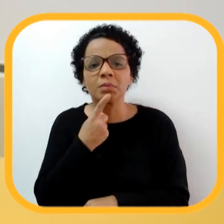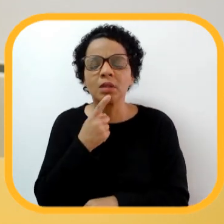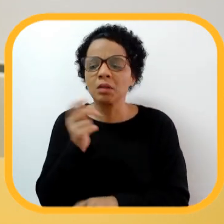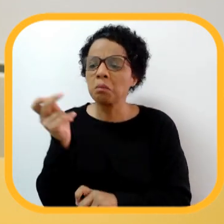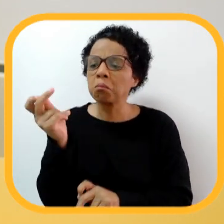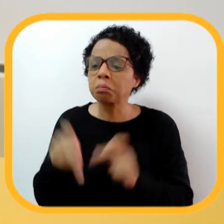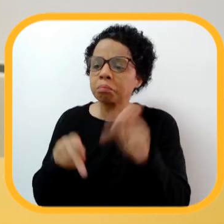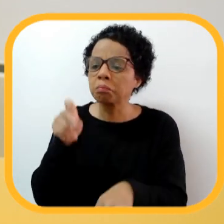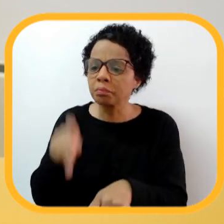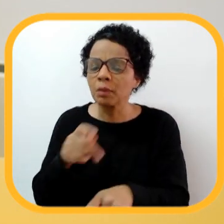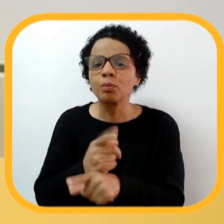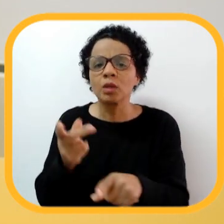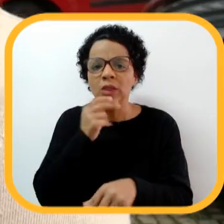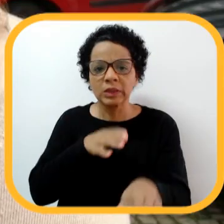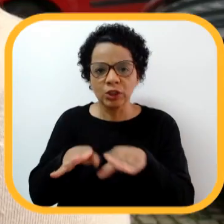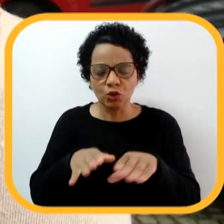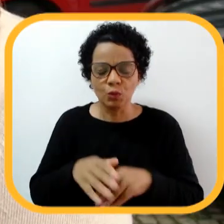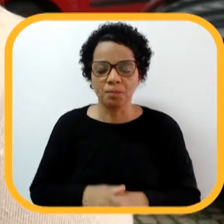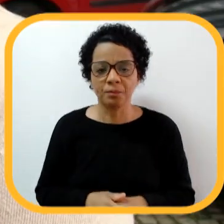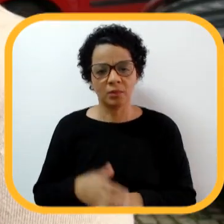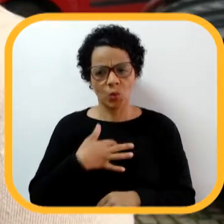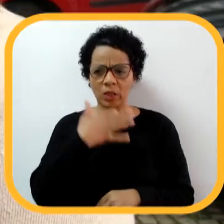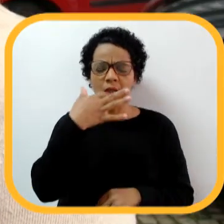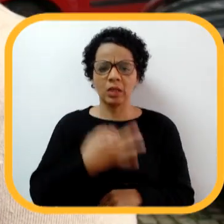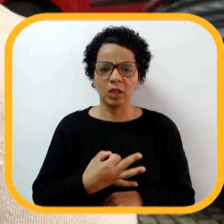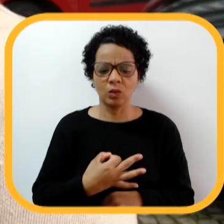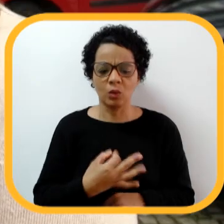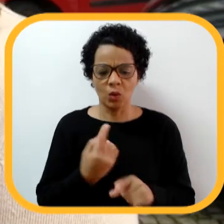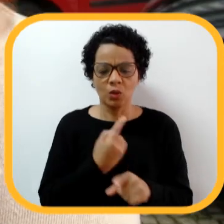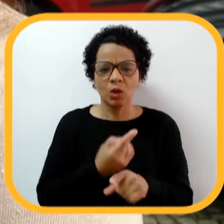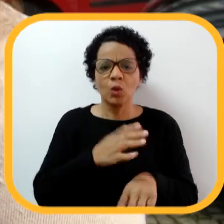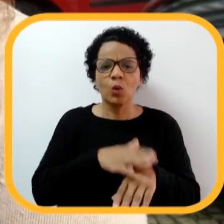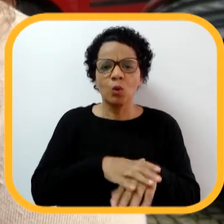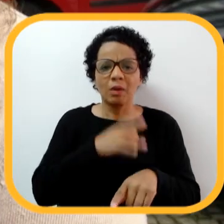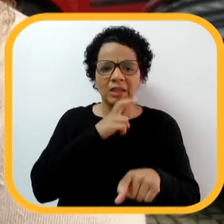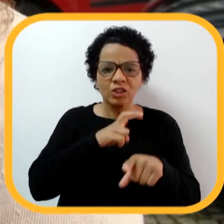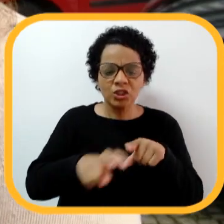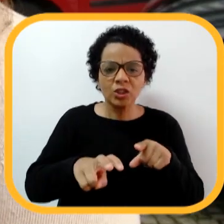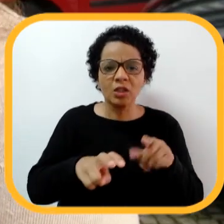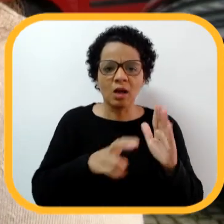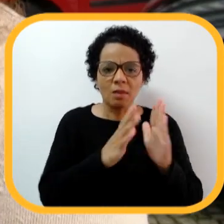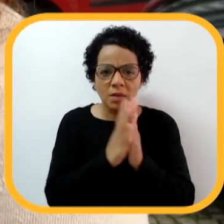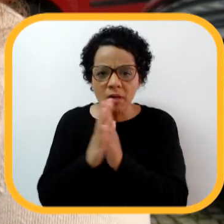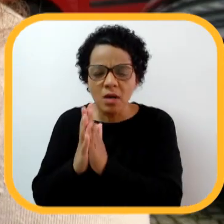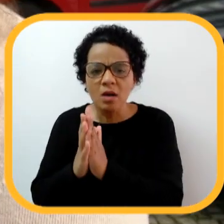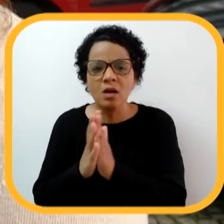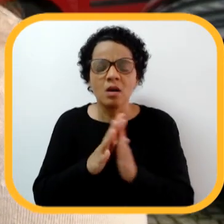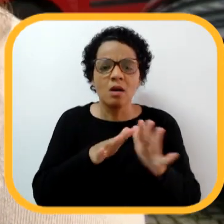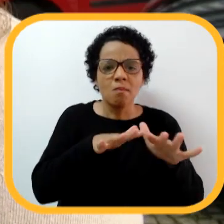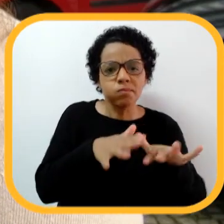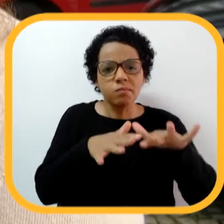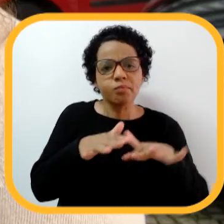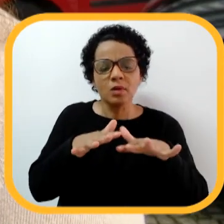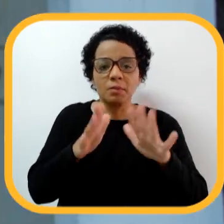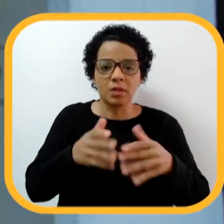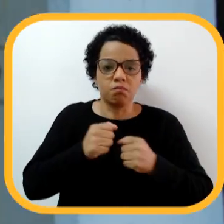o que realmente provoca um sismo. Eu acredito que seja algo entre as placas tectónicas, a energia está demasiado acumulada lá e tem que